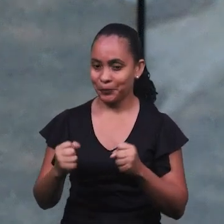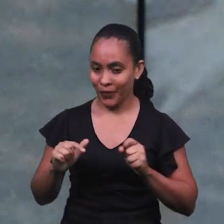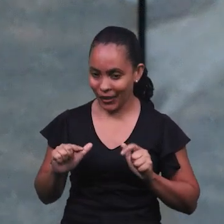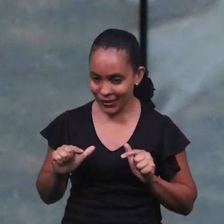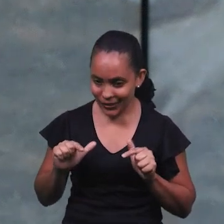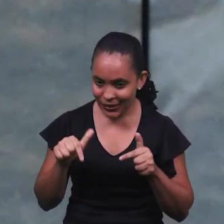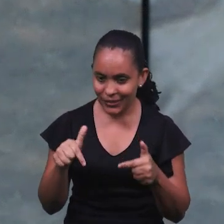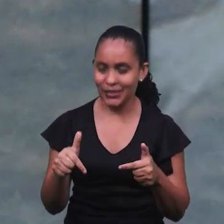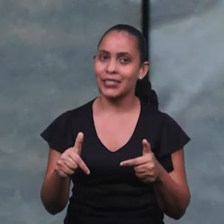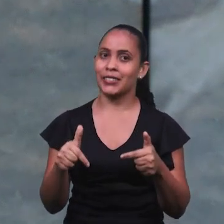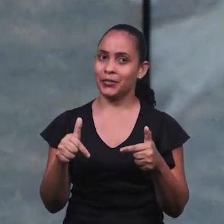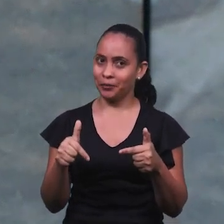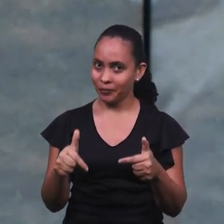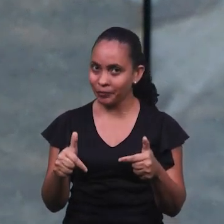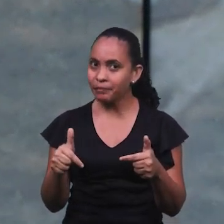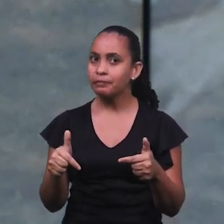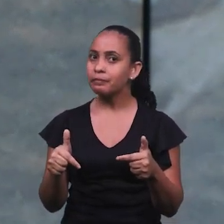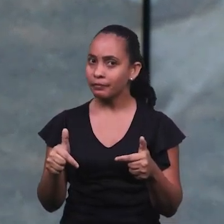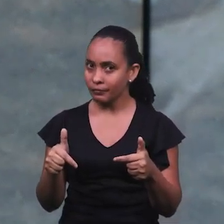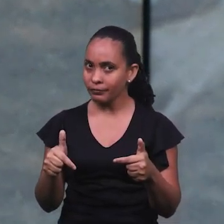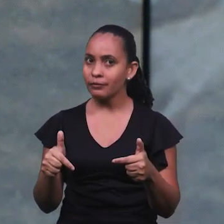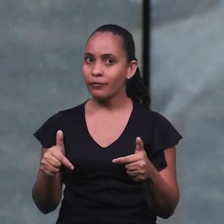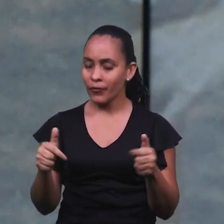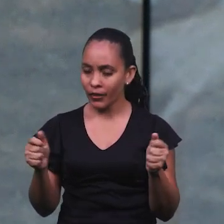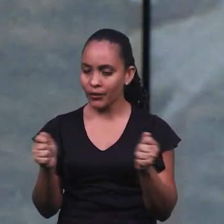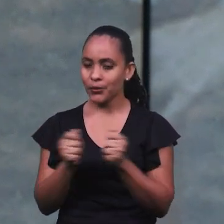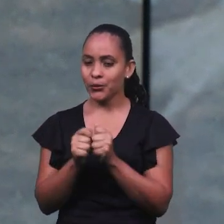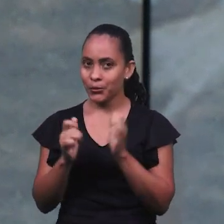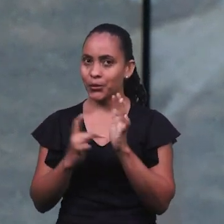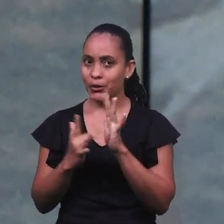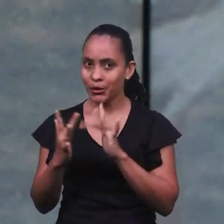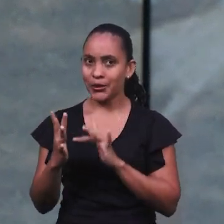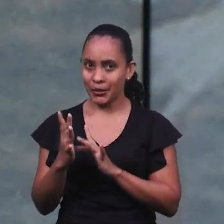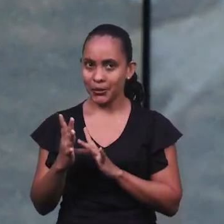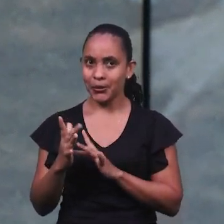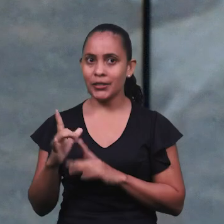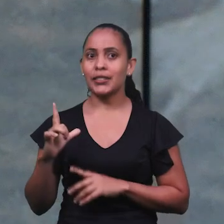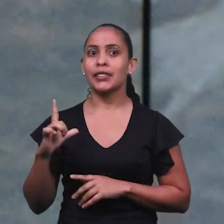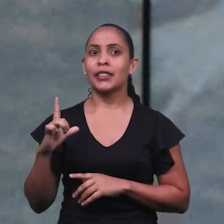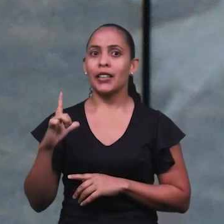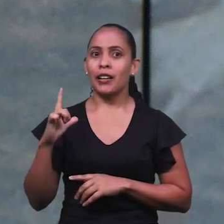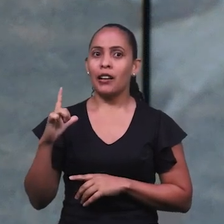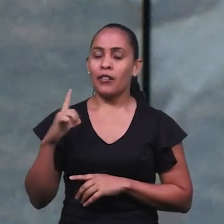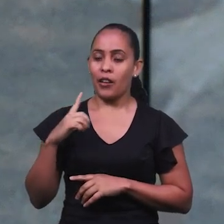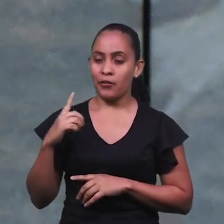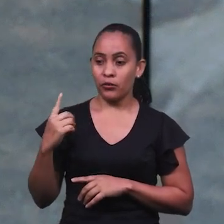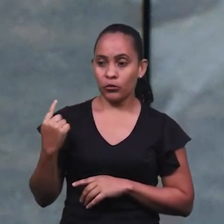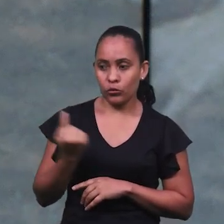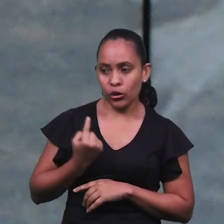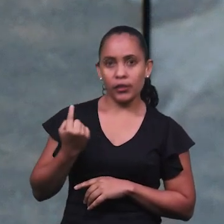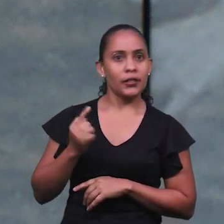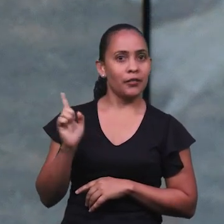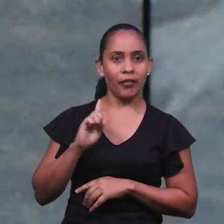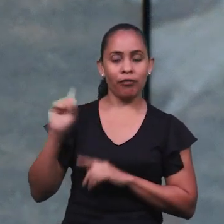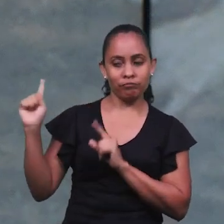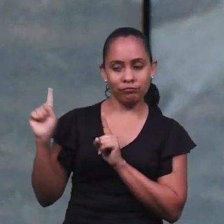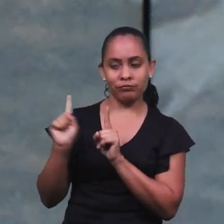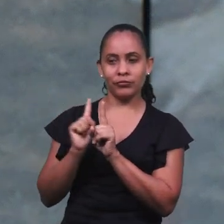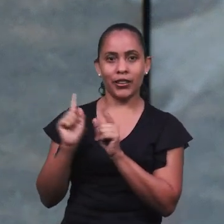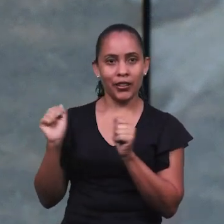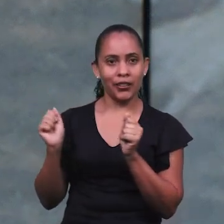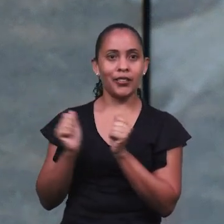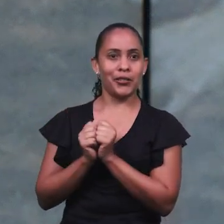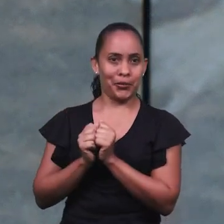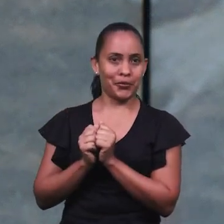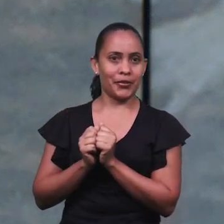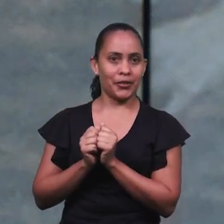né, com ele, com aquele que está em Cristo, para enfrentar as aflições. Ele não enfrenta as aflições sozinho. Ele não